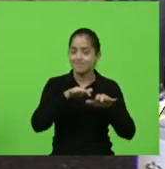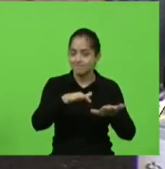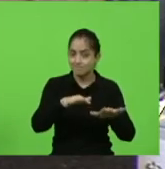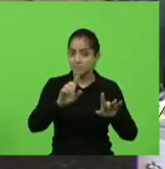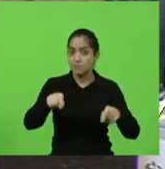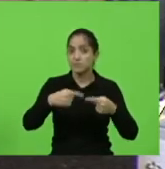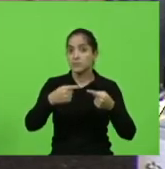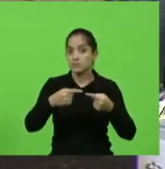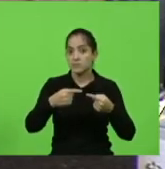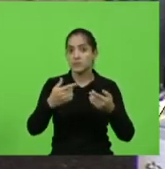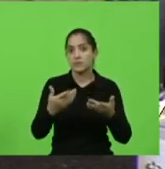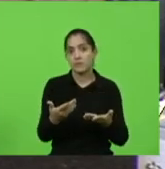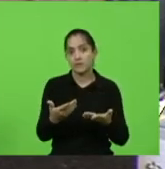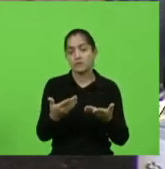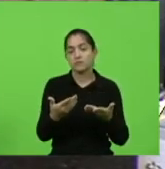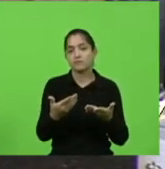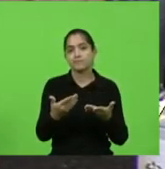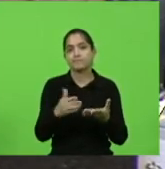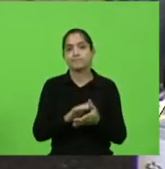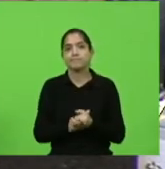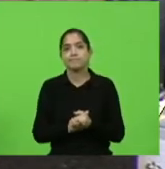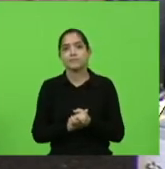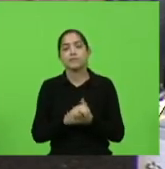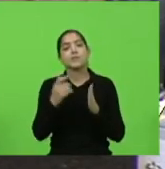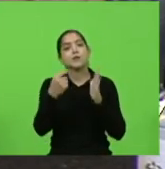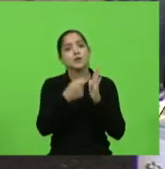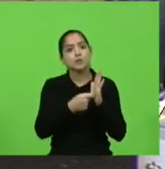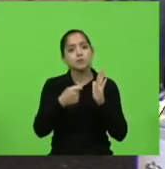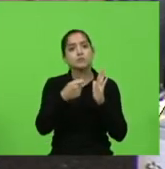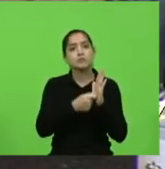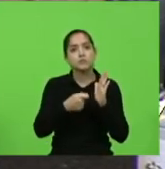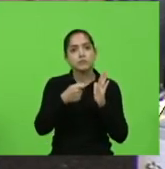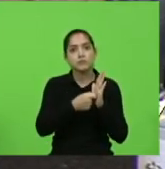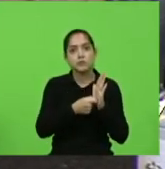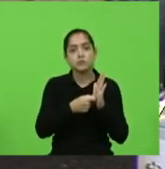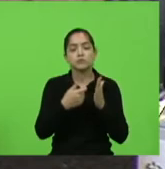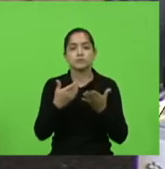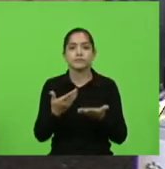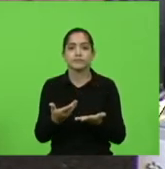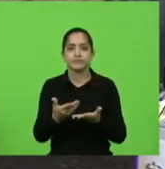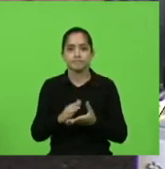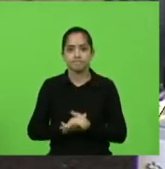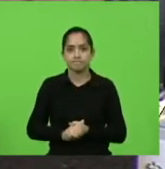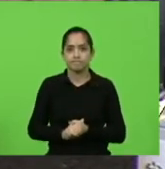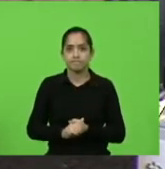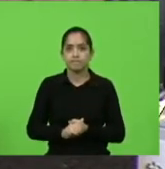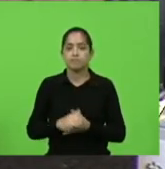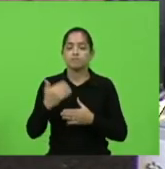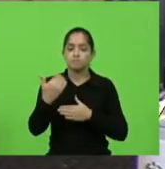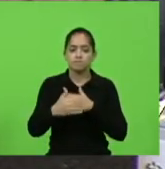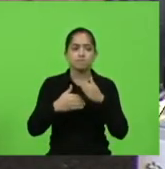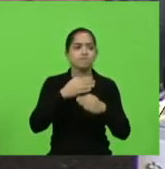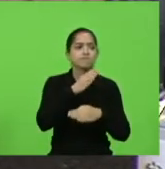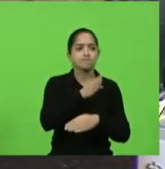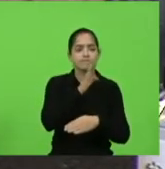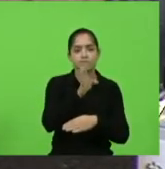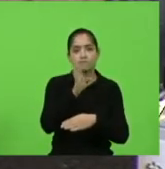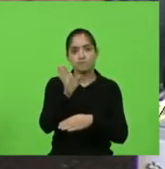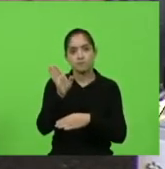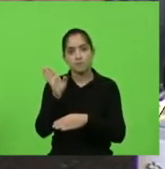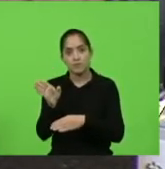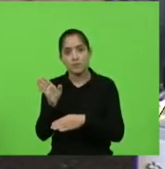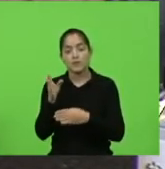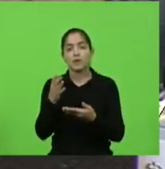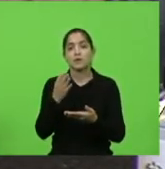desafio, é pautado nisso. Eu luto para deixar um legado. Peregrinamos pelo Estado, conhecemos